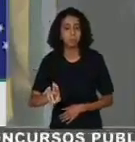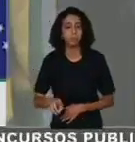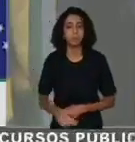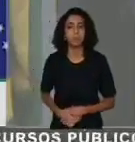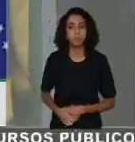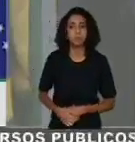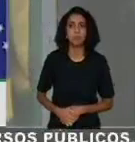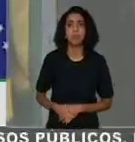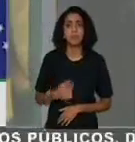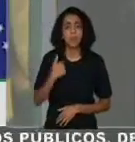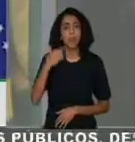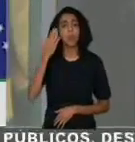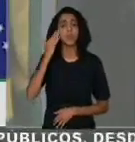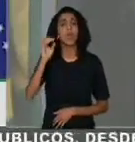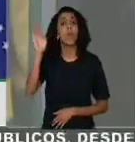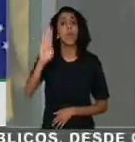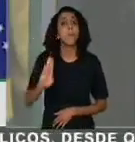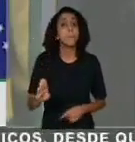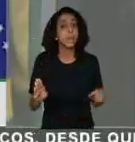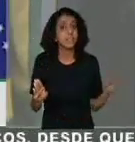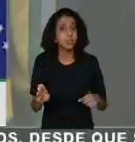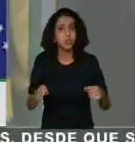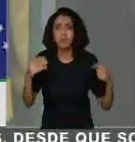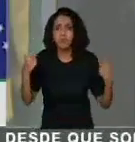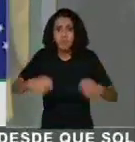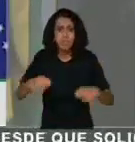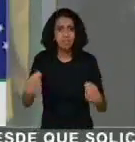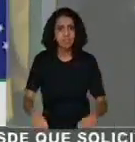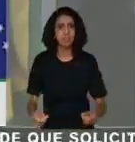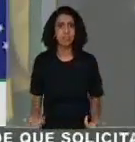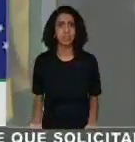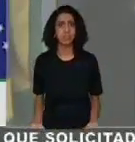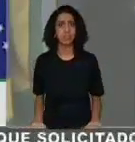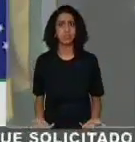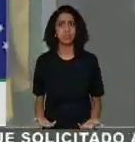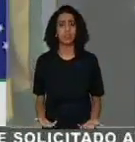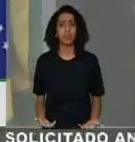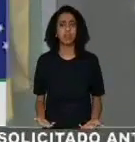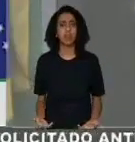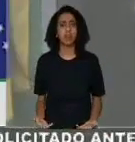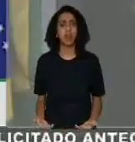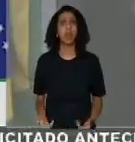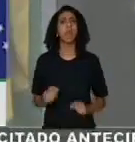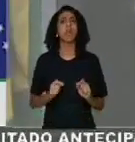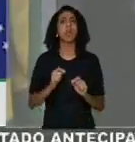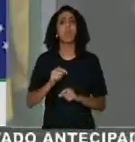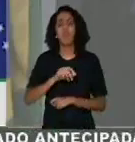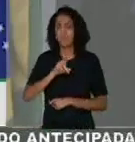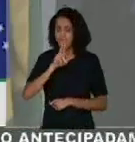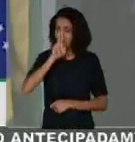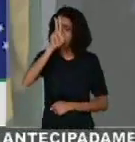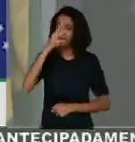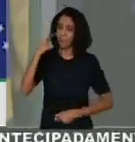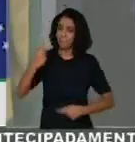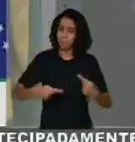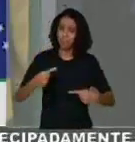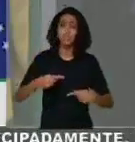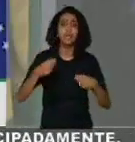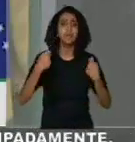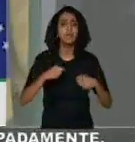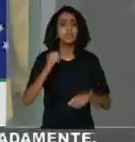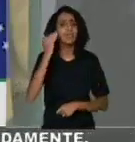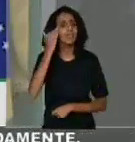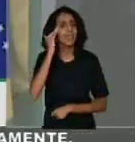desse entendimento de que o Brasil precisa, com as suas forças política e ideológica, se